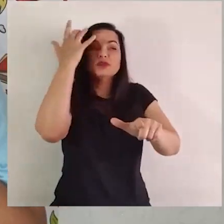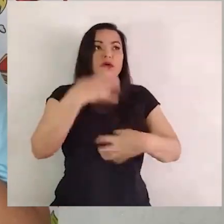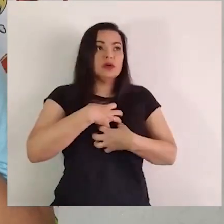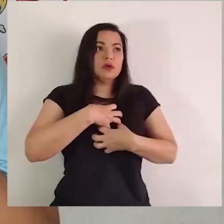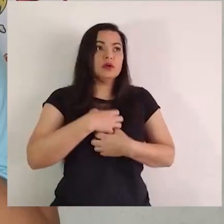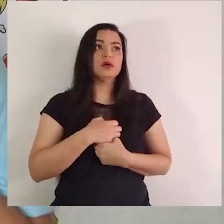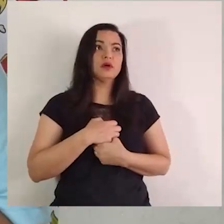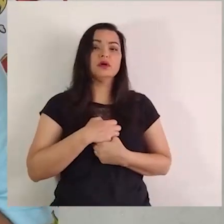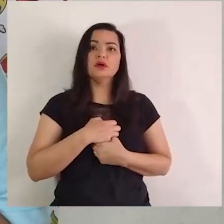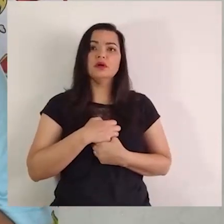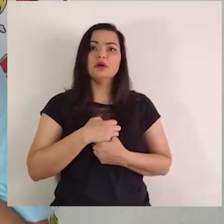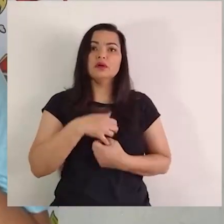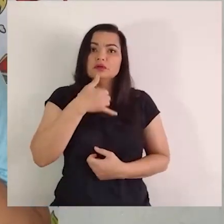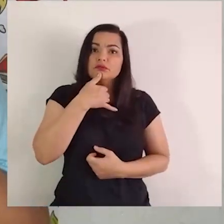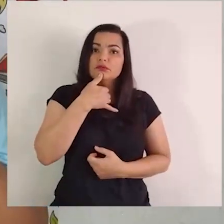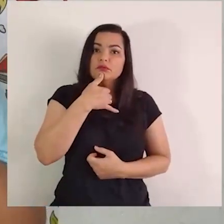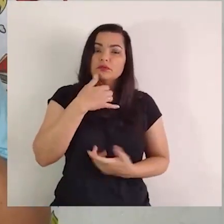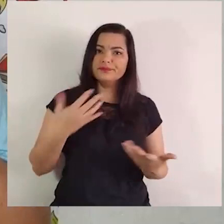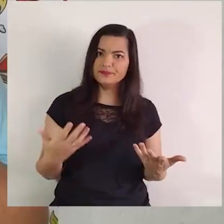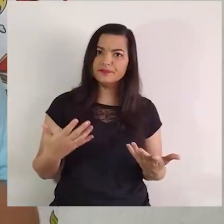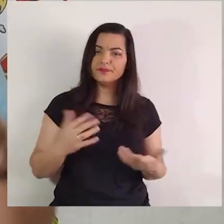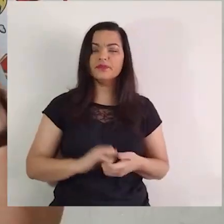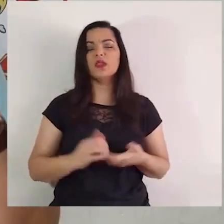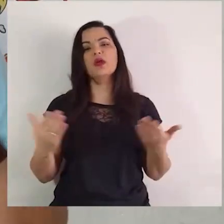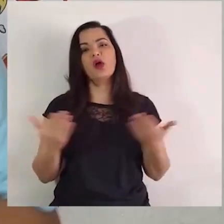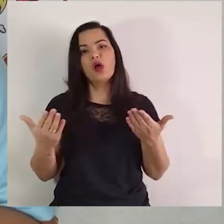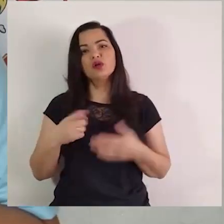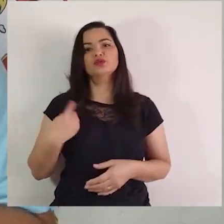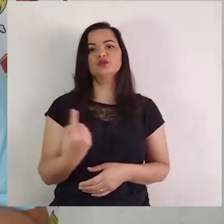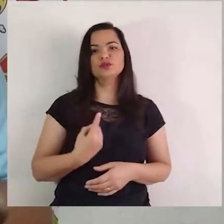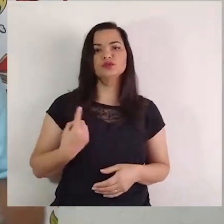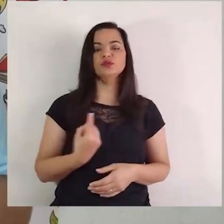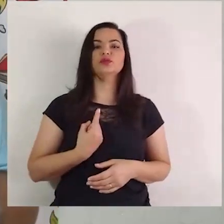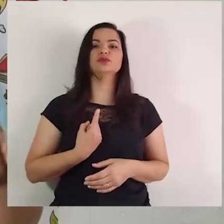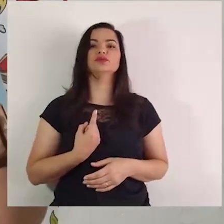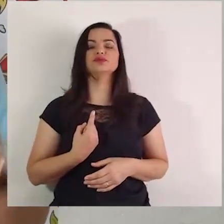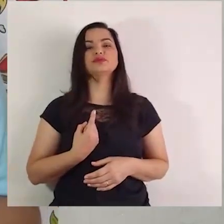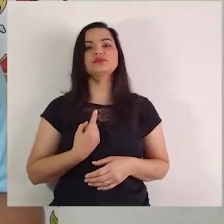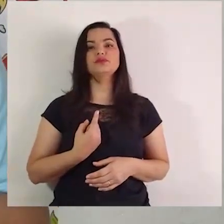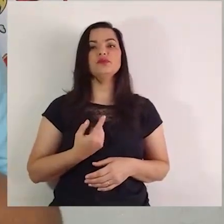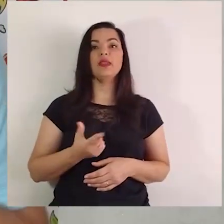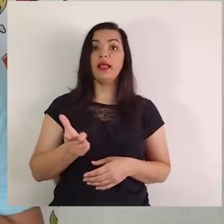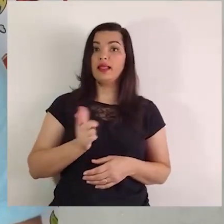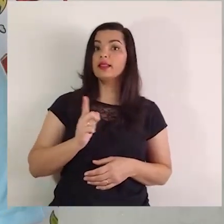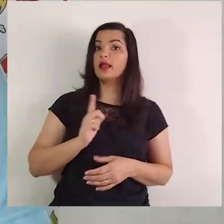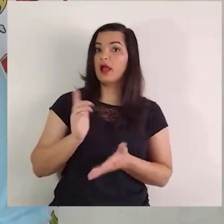afeta e afeta muito as outras pessoas. Então, hoje, nós temos